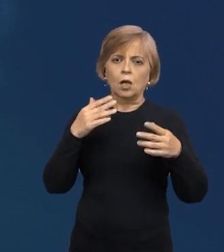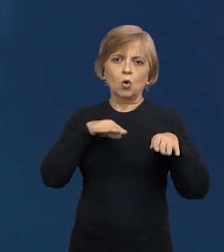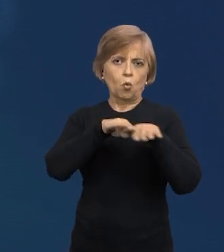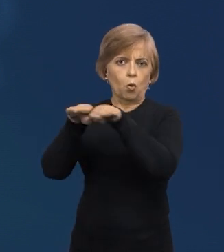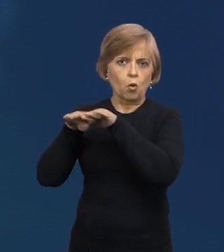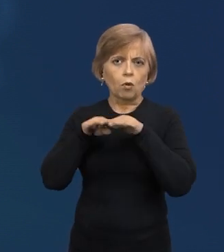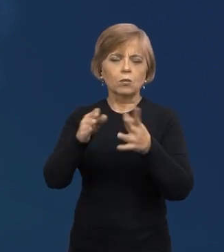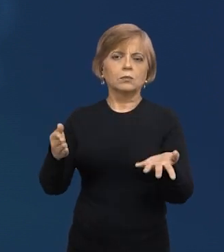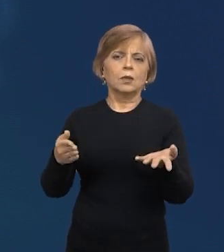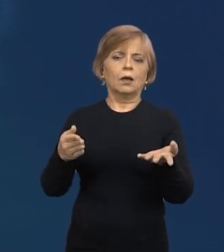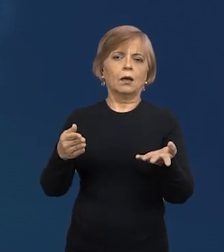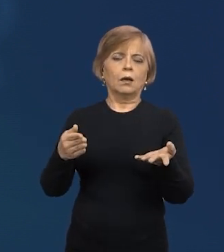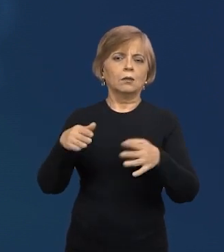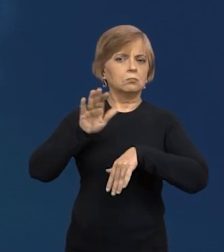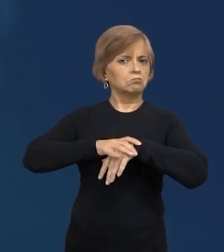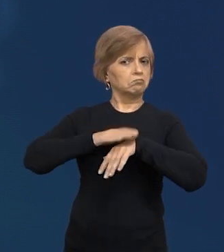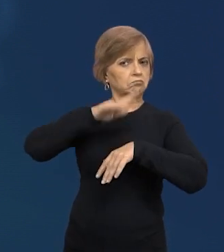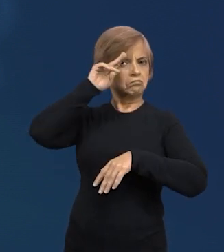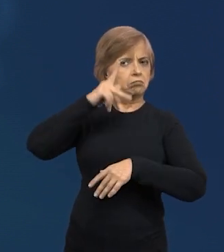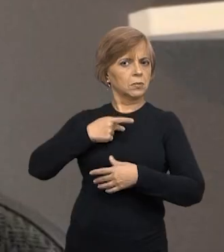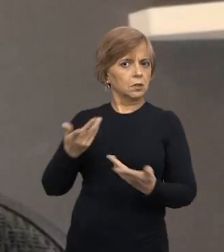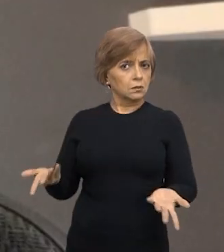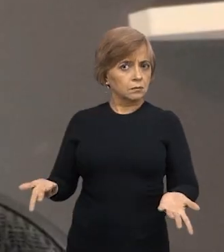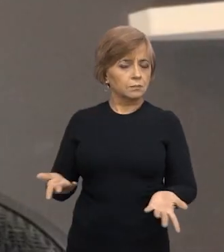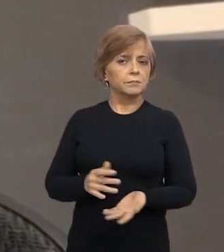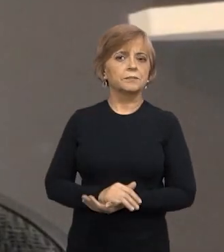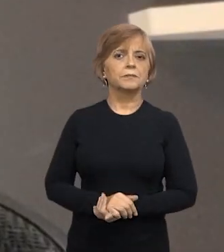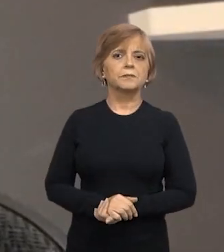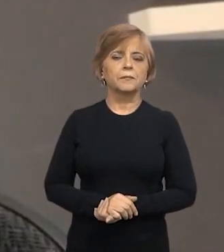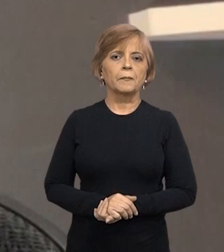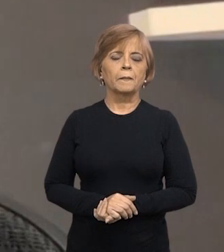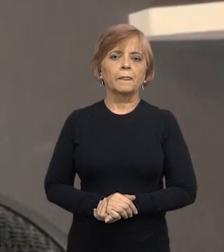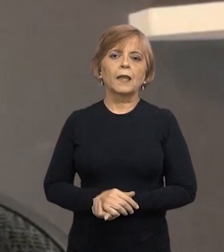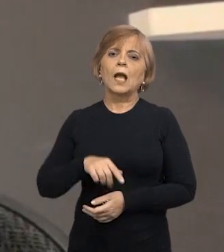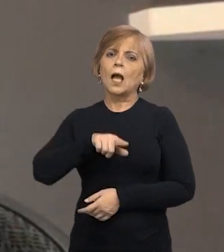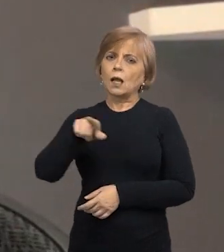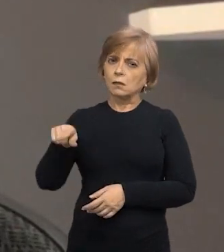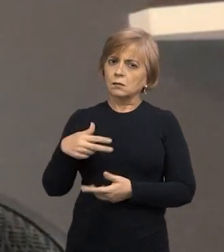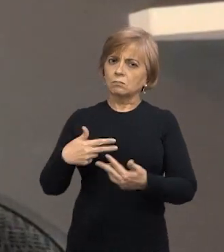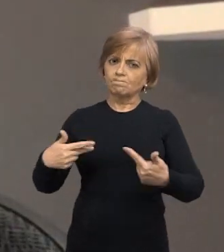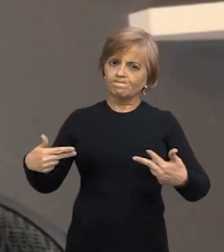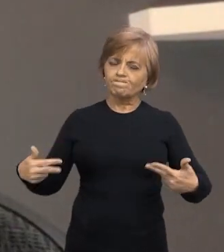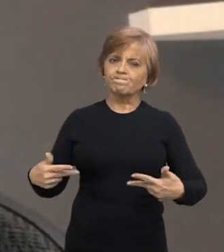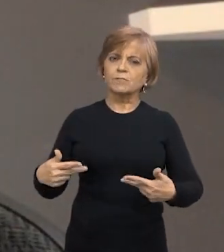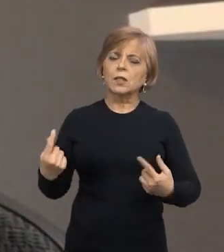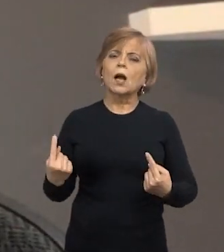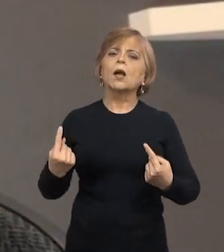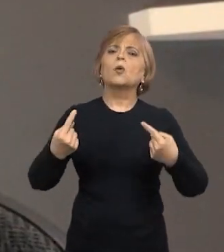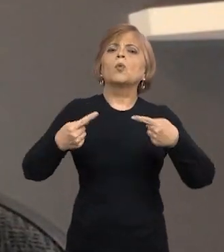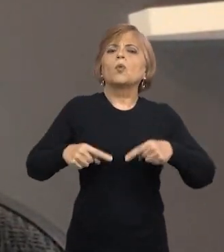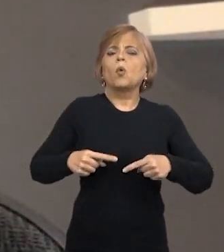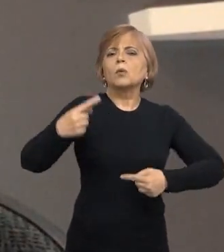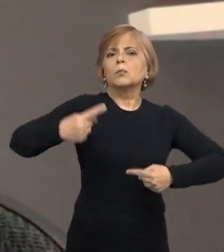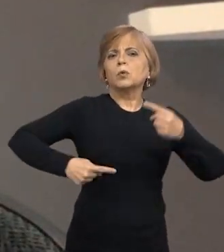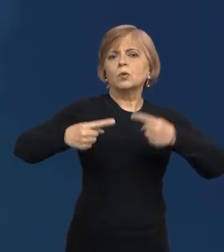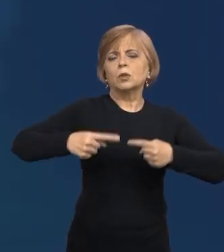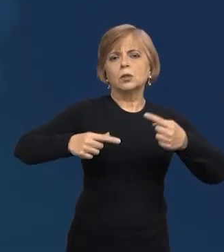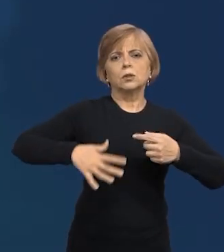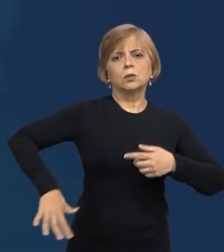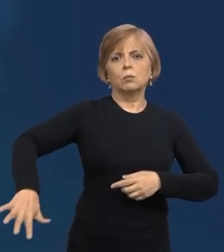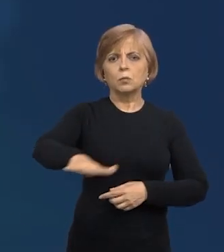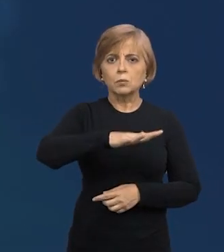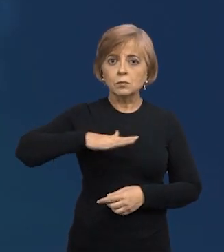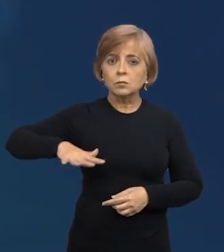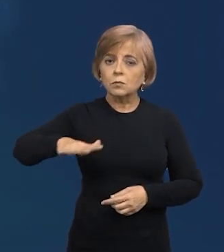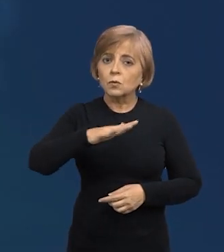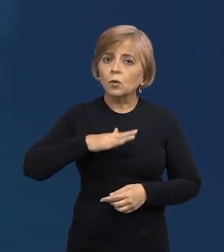pessoas, o princípio da isonomia, entre outros. Essa medida é violadora também da política pública de